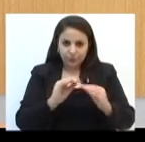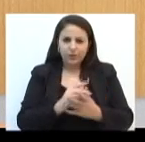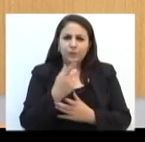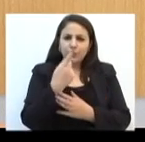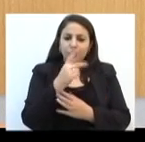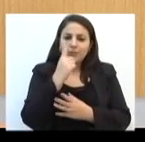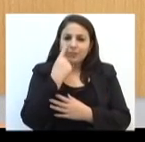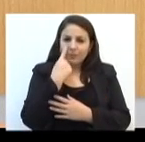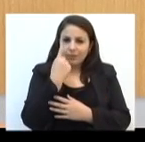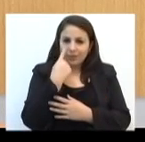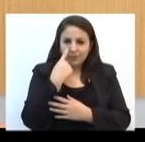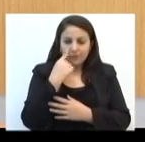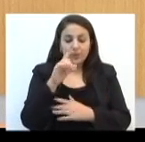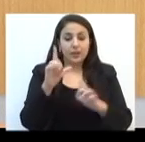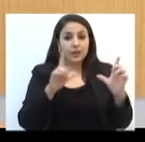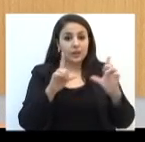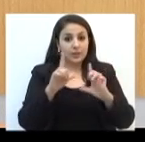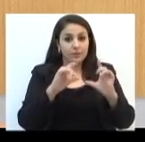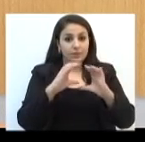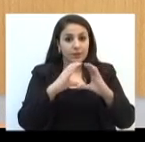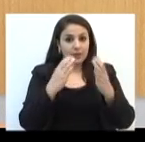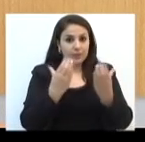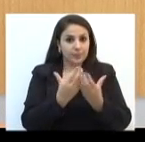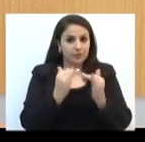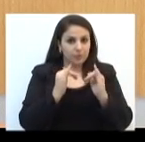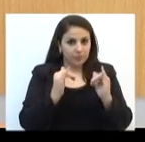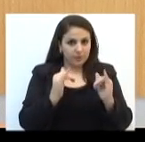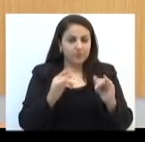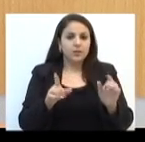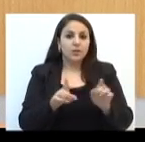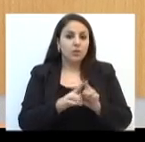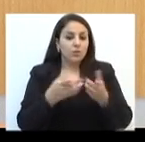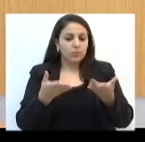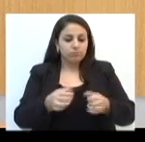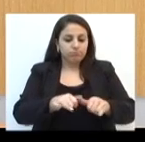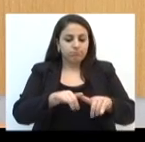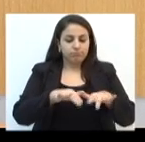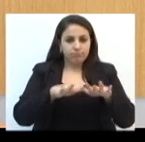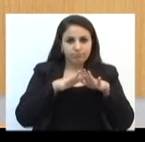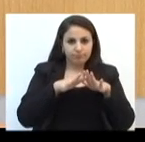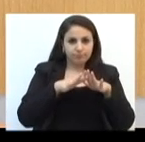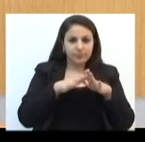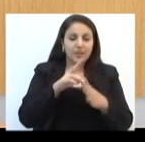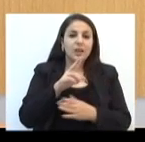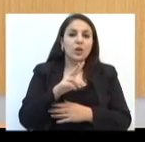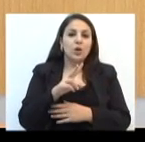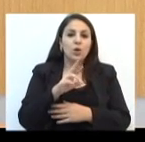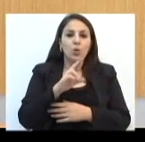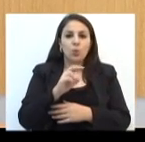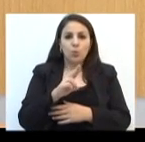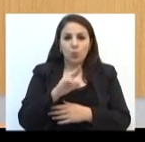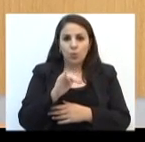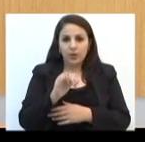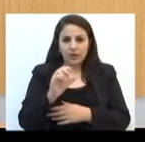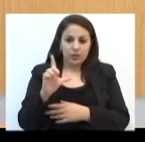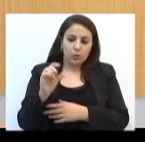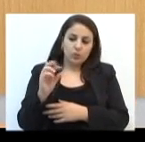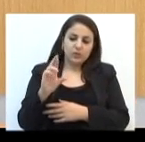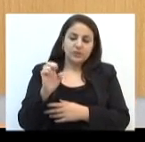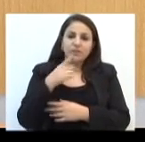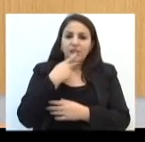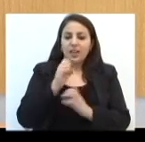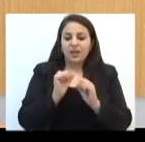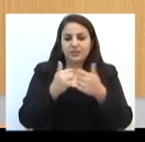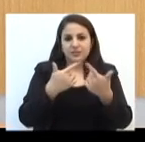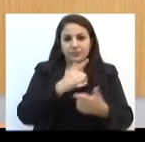Boa noite. Você vai ver no Jornal da Câmara de hoje. Em grande expediente, vereador Rui Lorenzato destaca